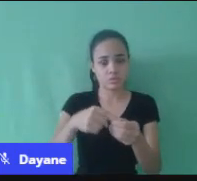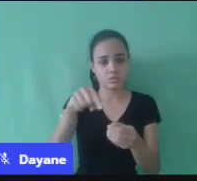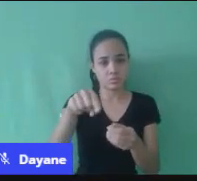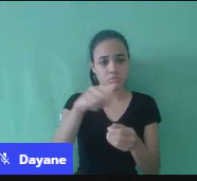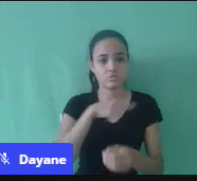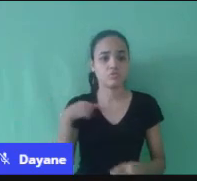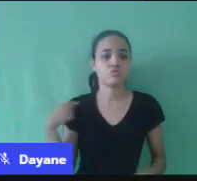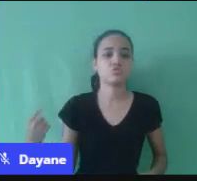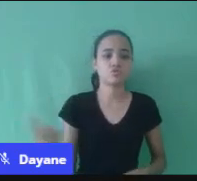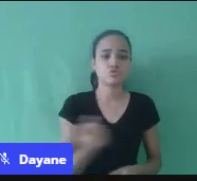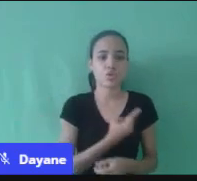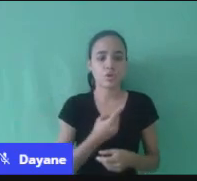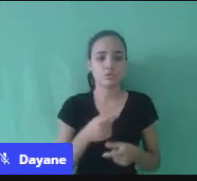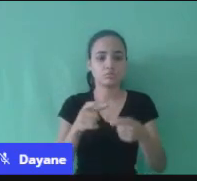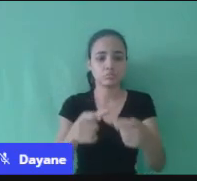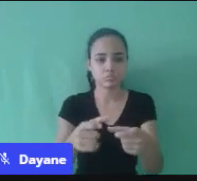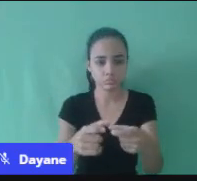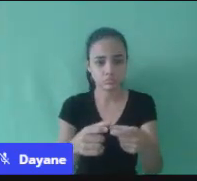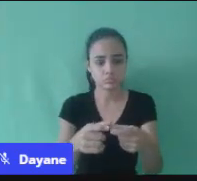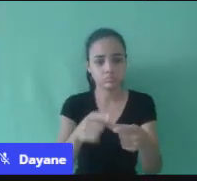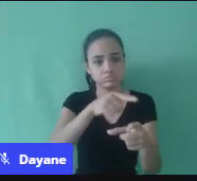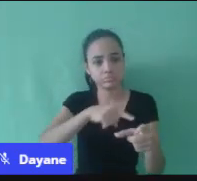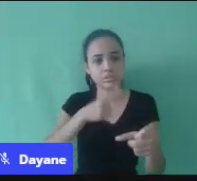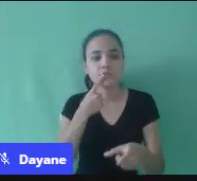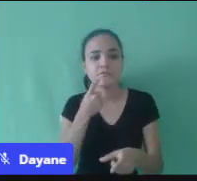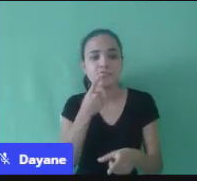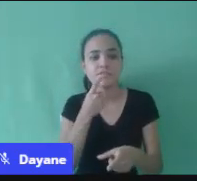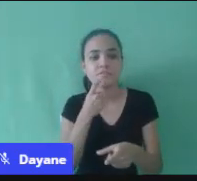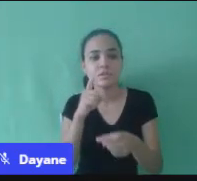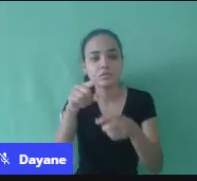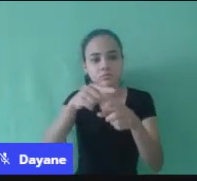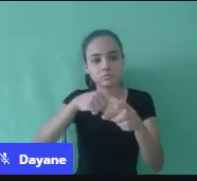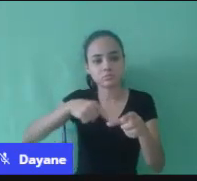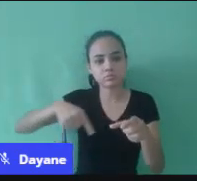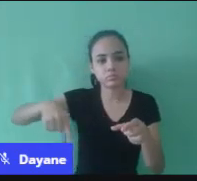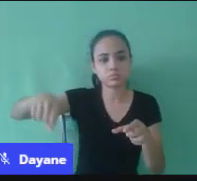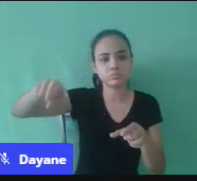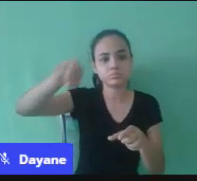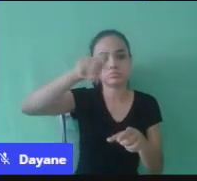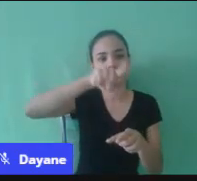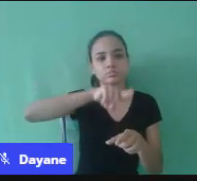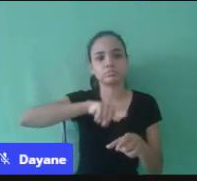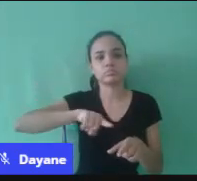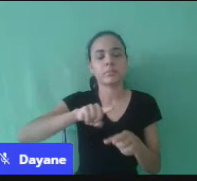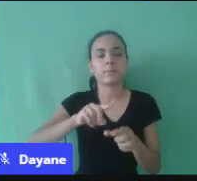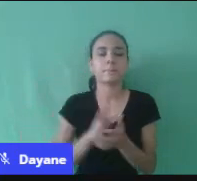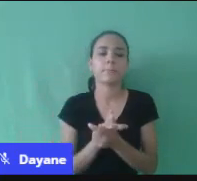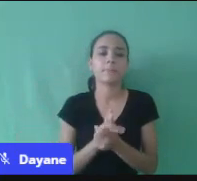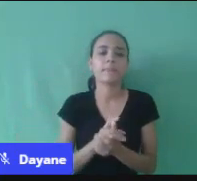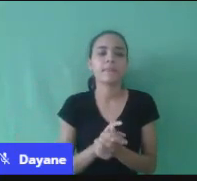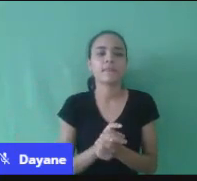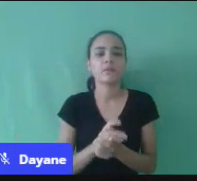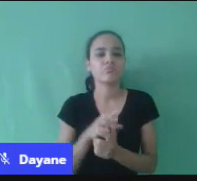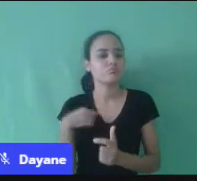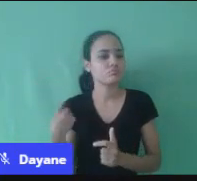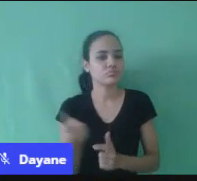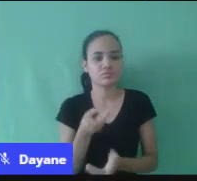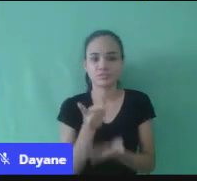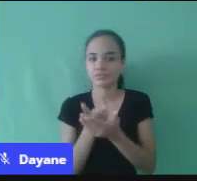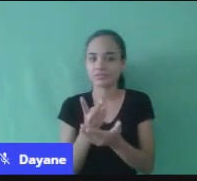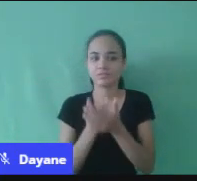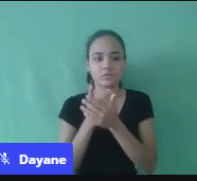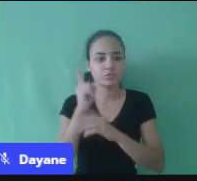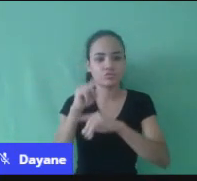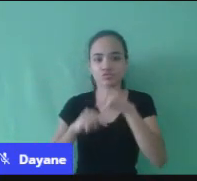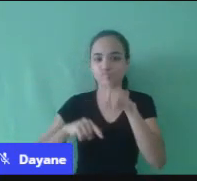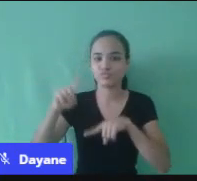gente sempre se destaca, né, em períodos e períodos. Vamos lá? Temos